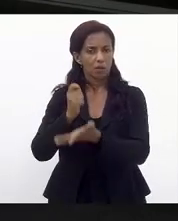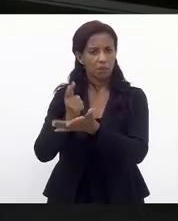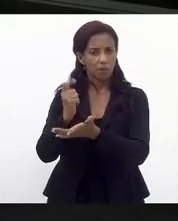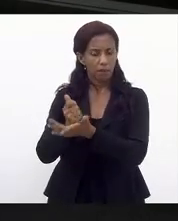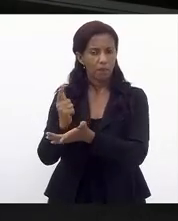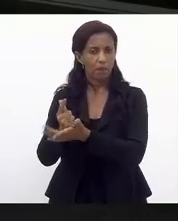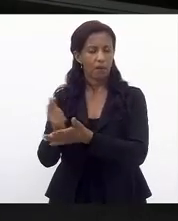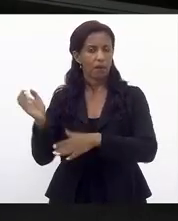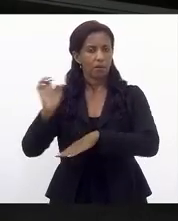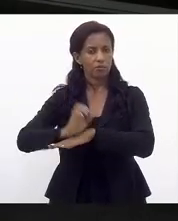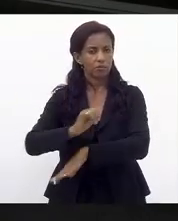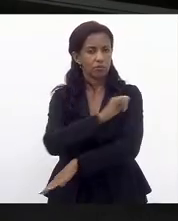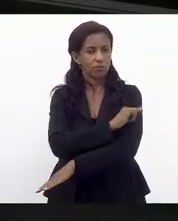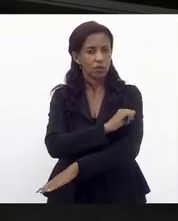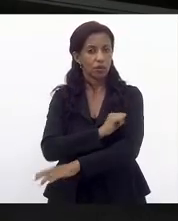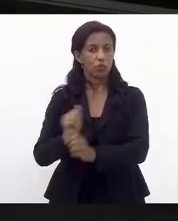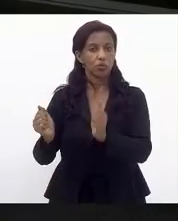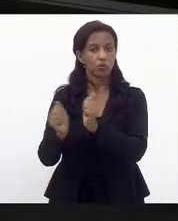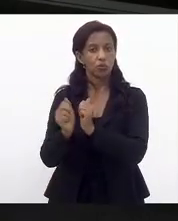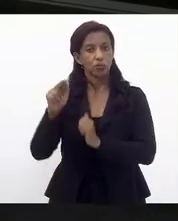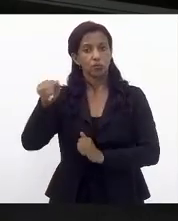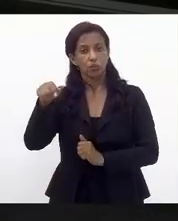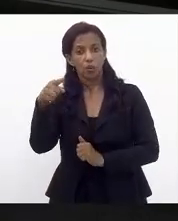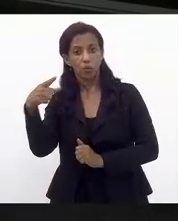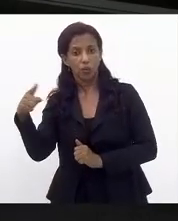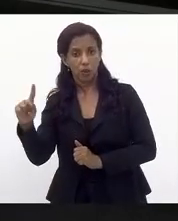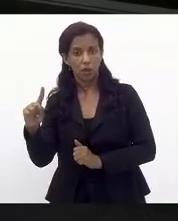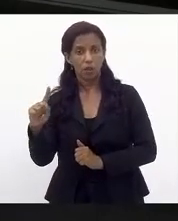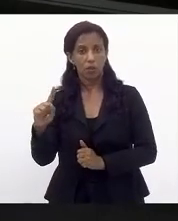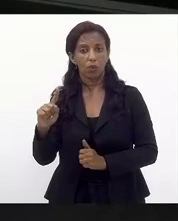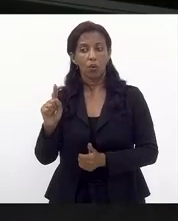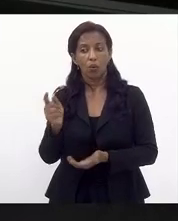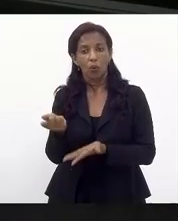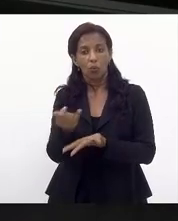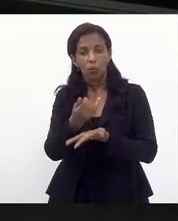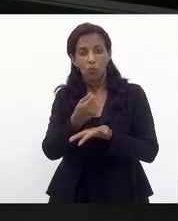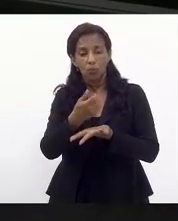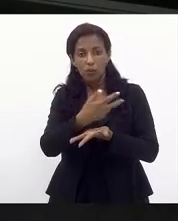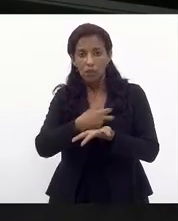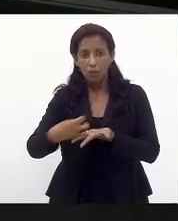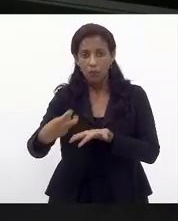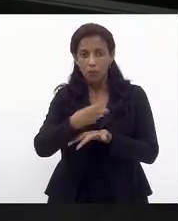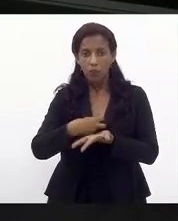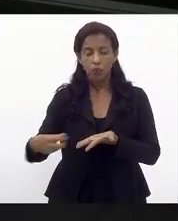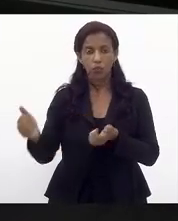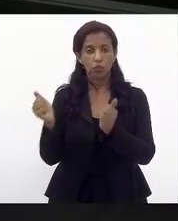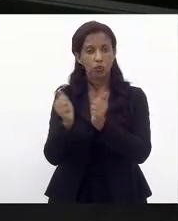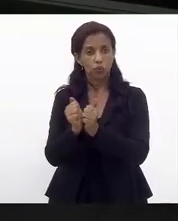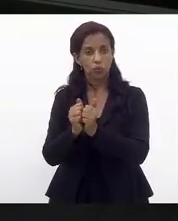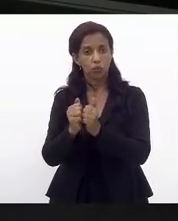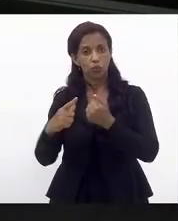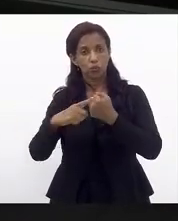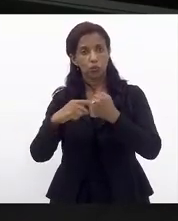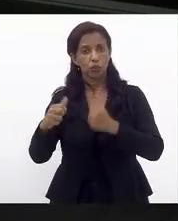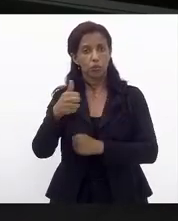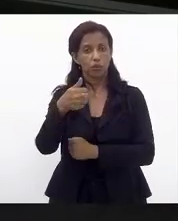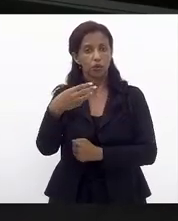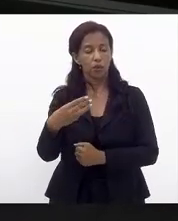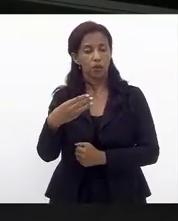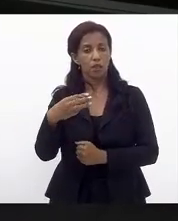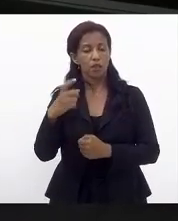compromisso necessário Estado do Rio de Janeiro para União ressalvados os créditos tributários e não-tributários disposta no Artigo